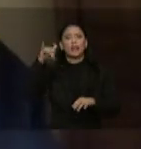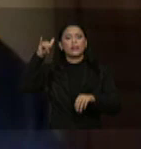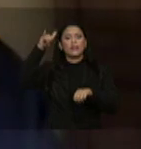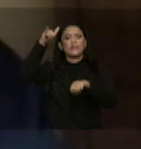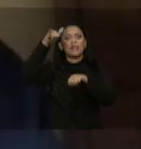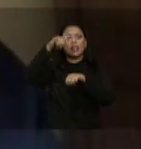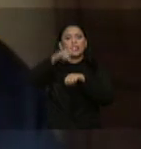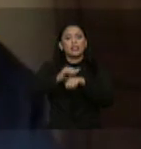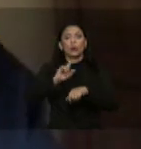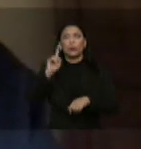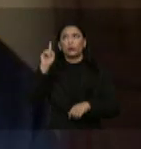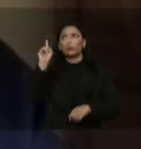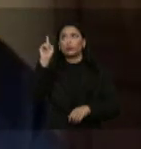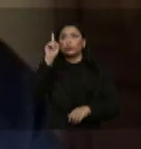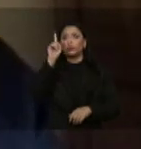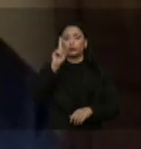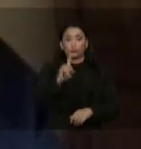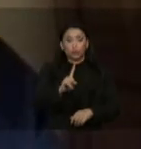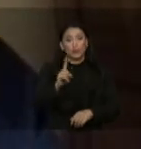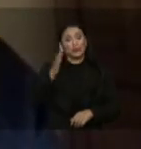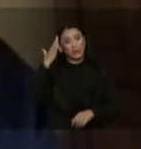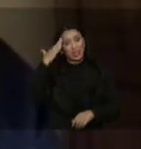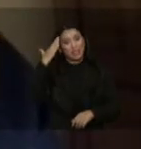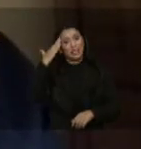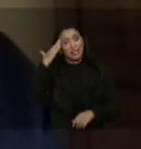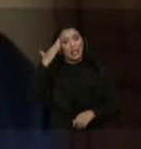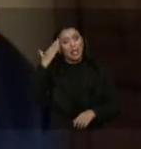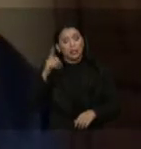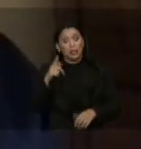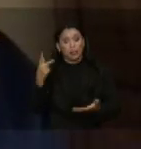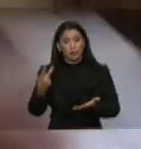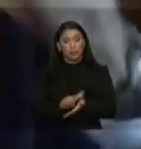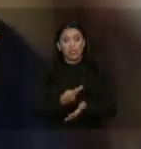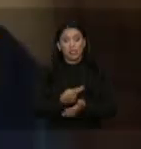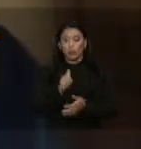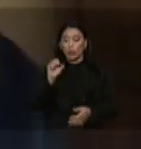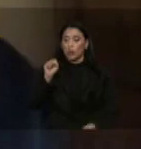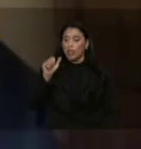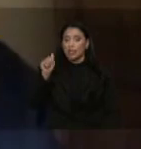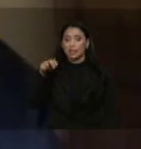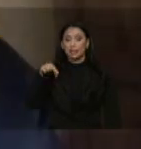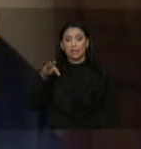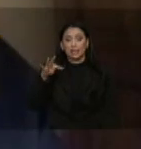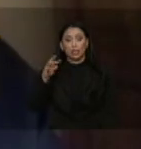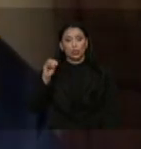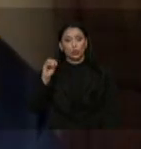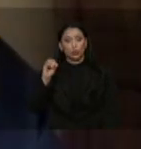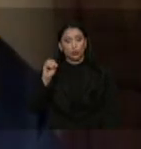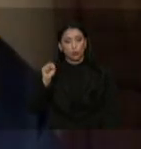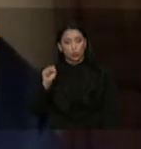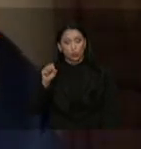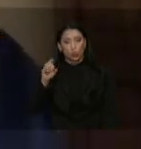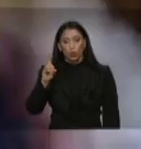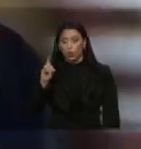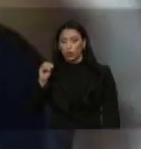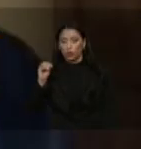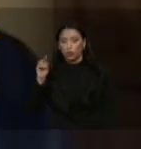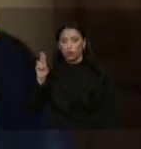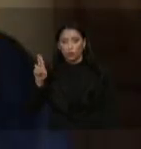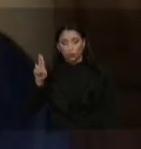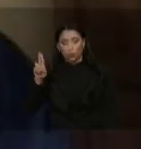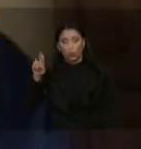Todos sabem é do drama pessoal vivido por Santos Dumont né que foi um criador não é dos